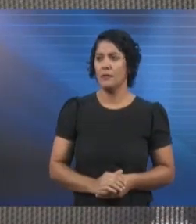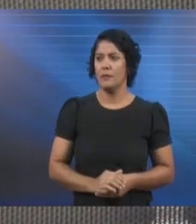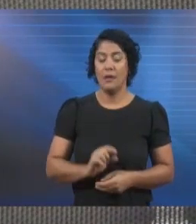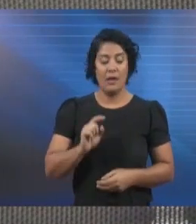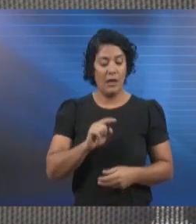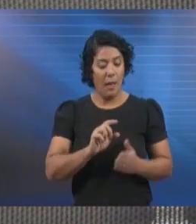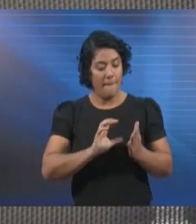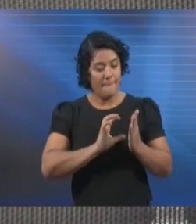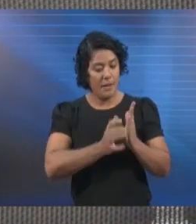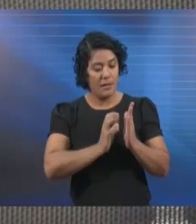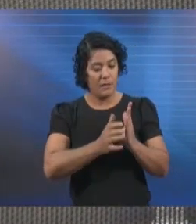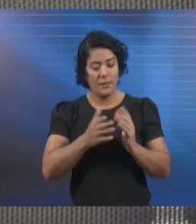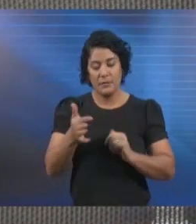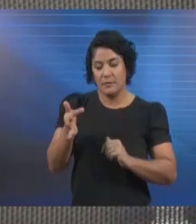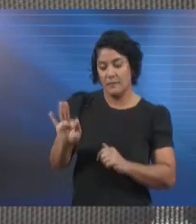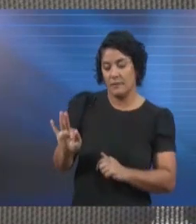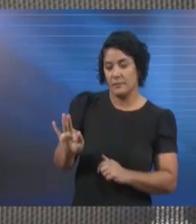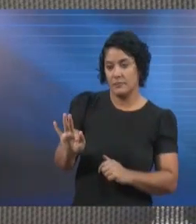parlamentar